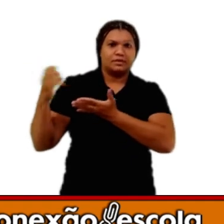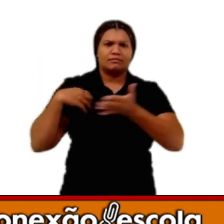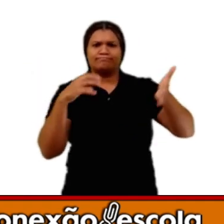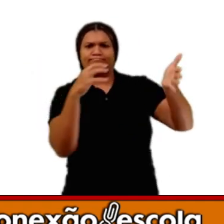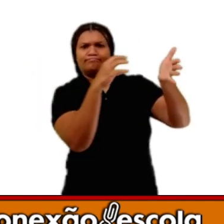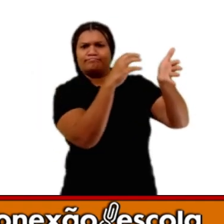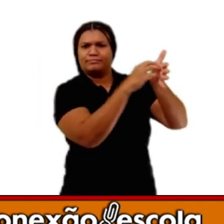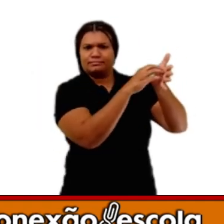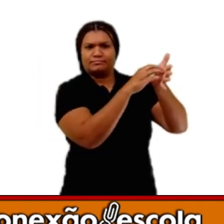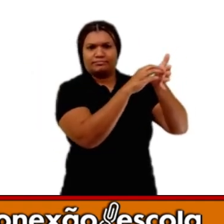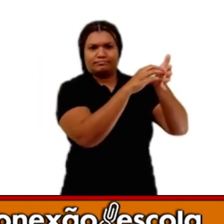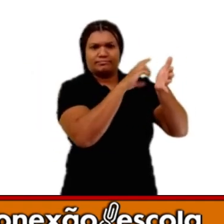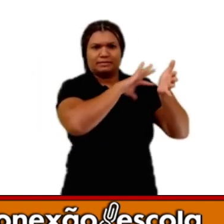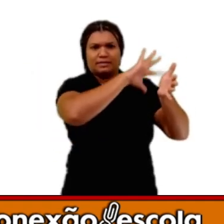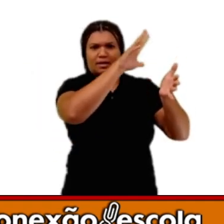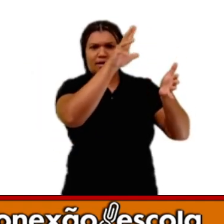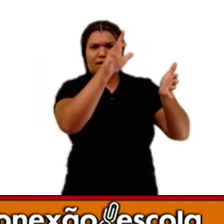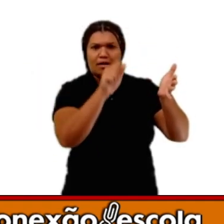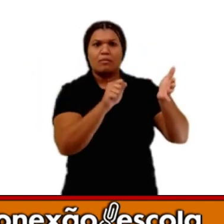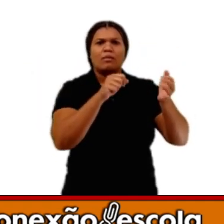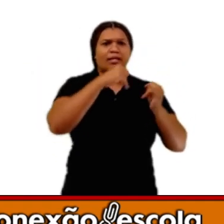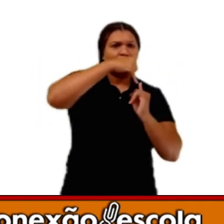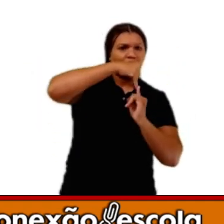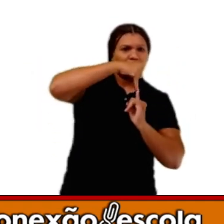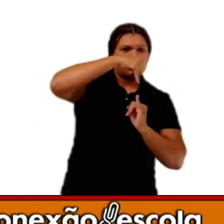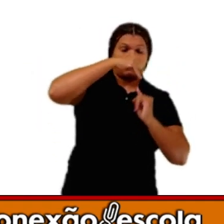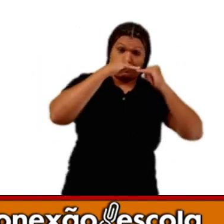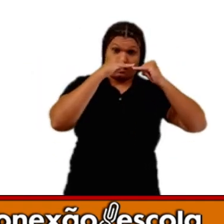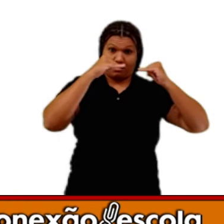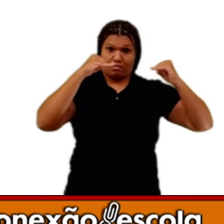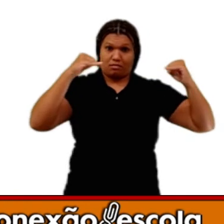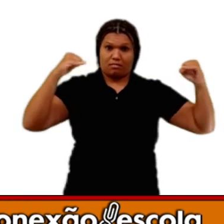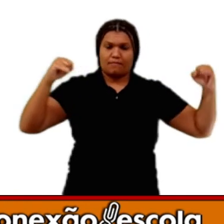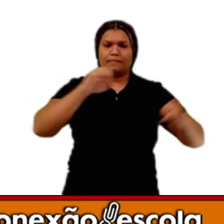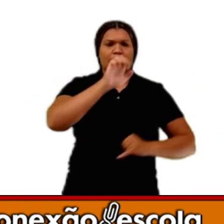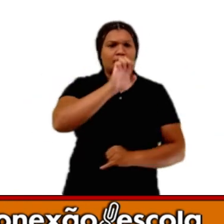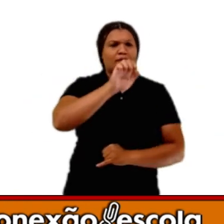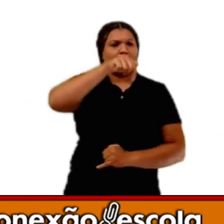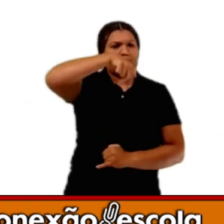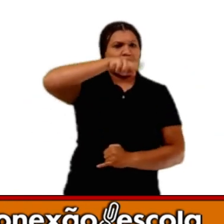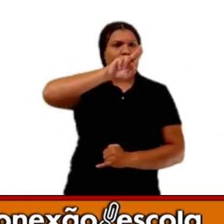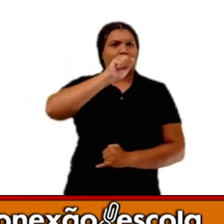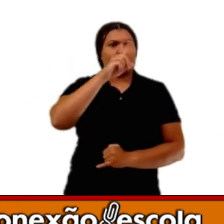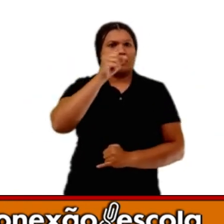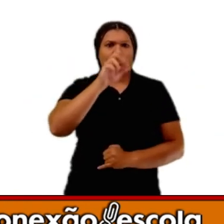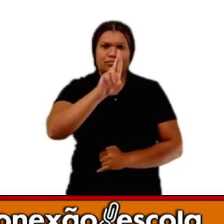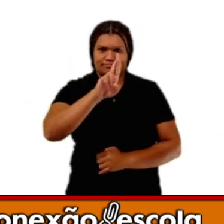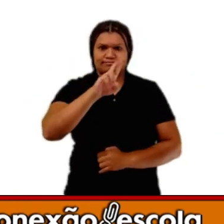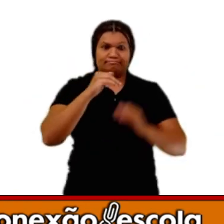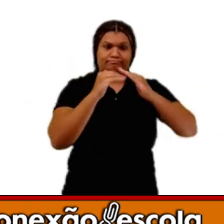do nosso mapa a linha do Equador. A linha do Equador marca regiões de